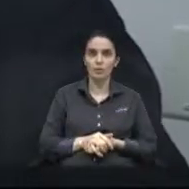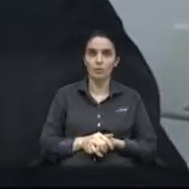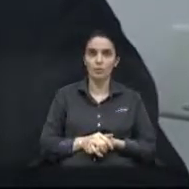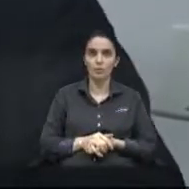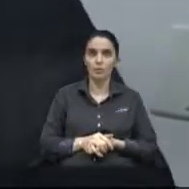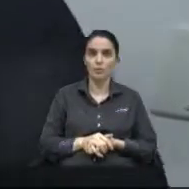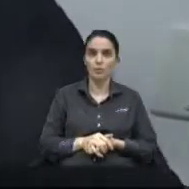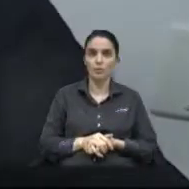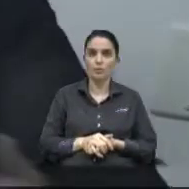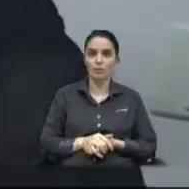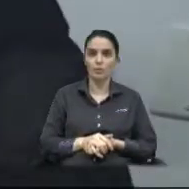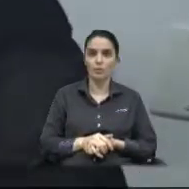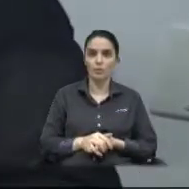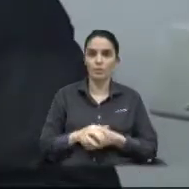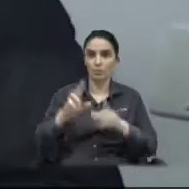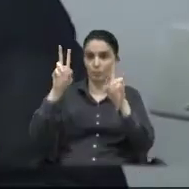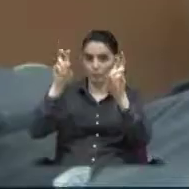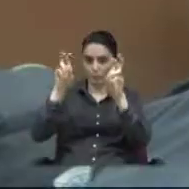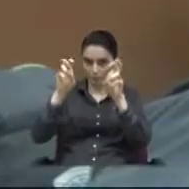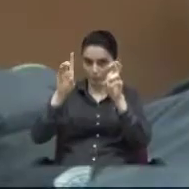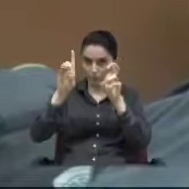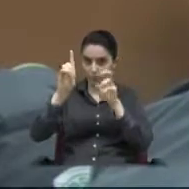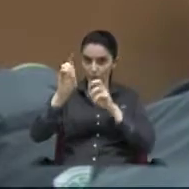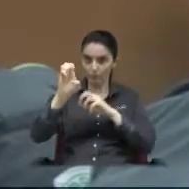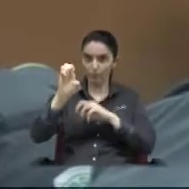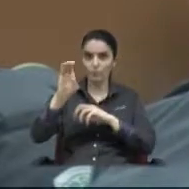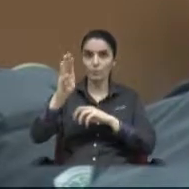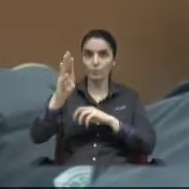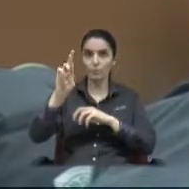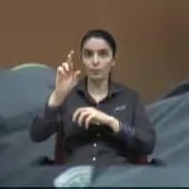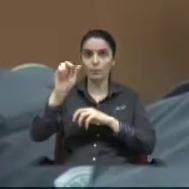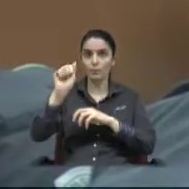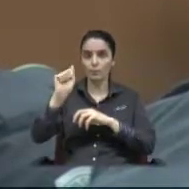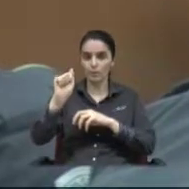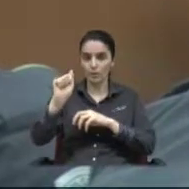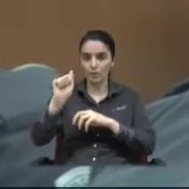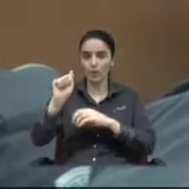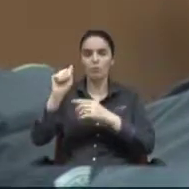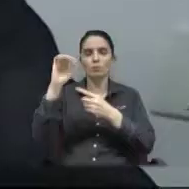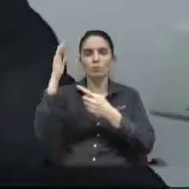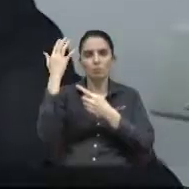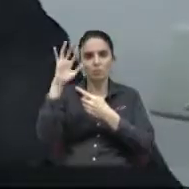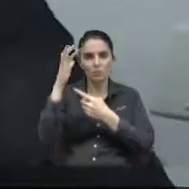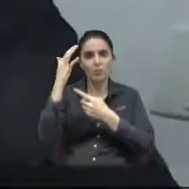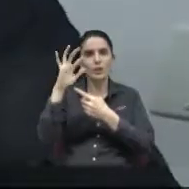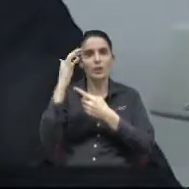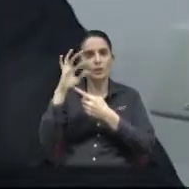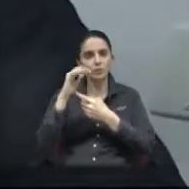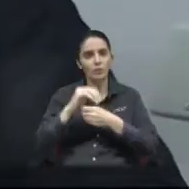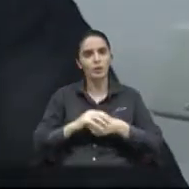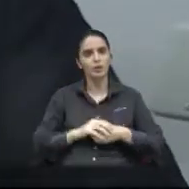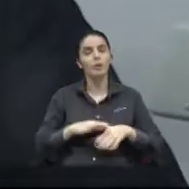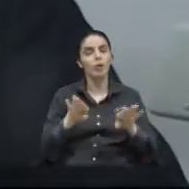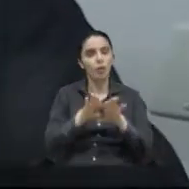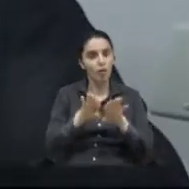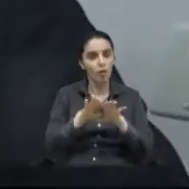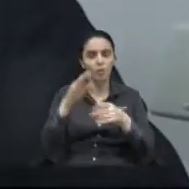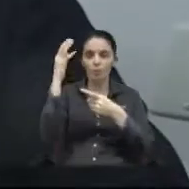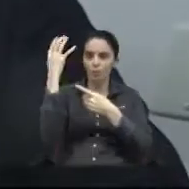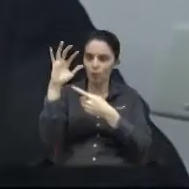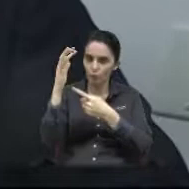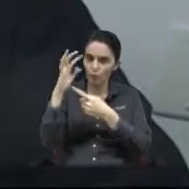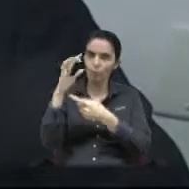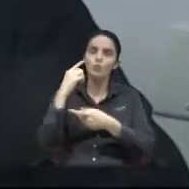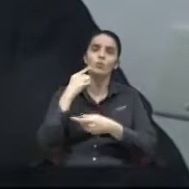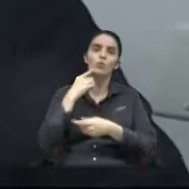gostaria de parabenizar debra parabenizar o vereador cleyton representa o poder